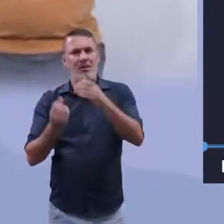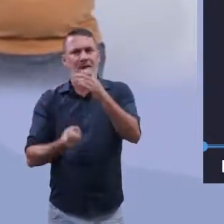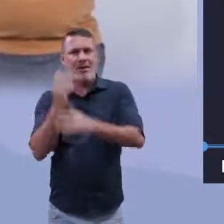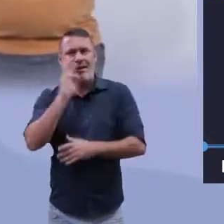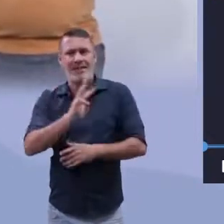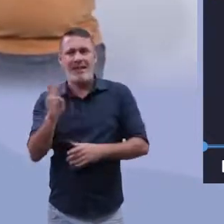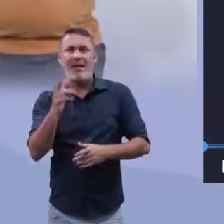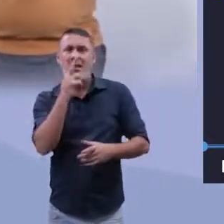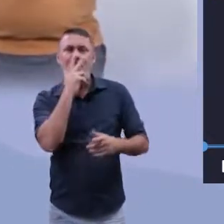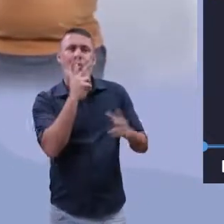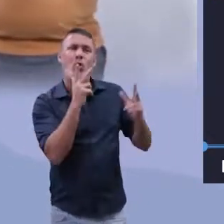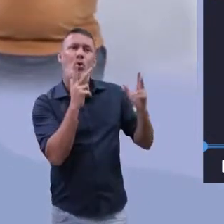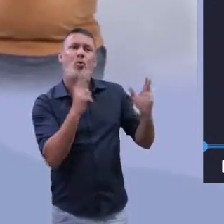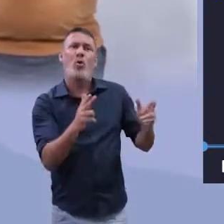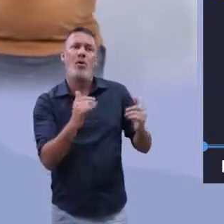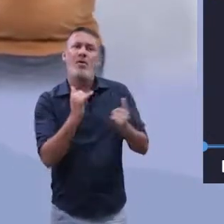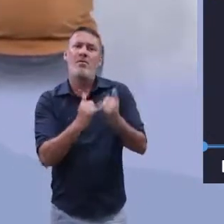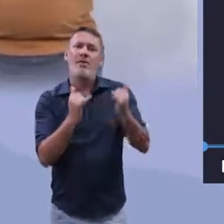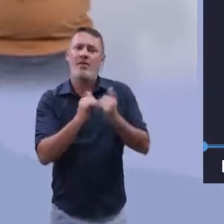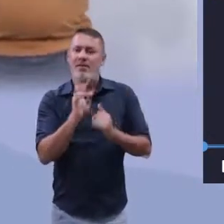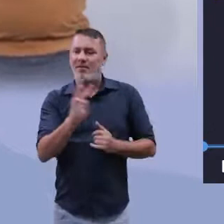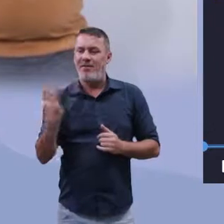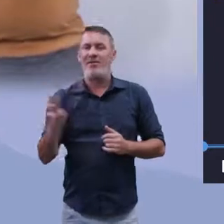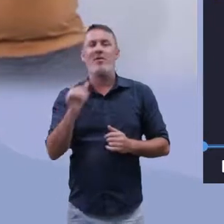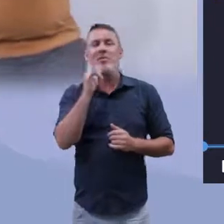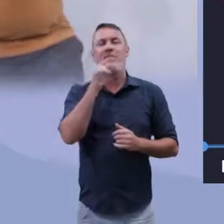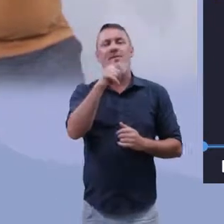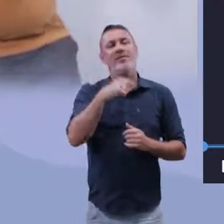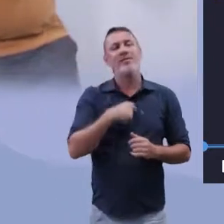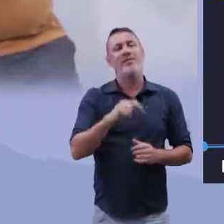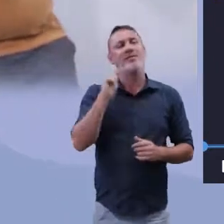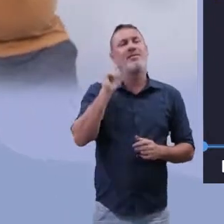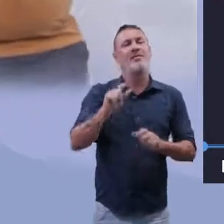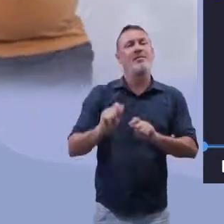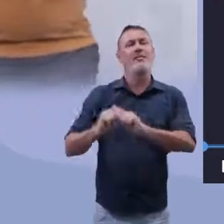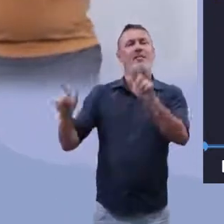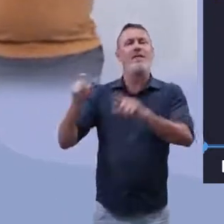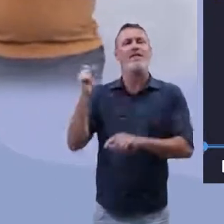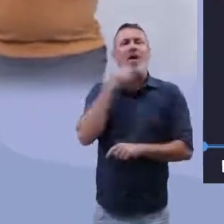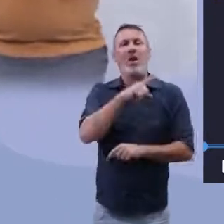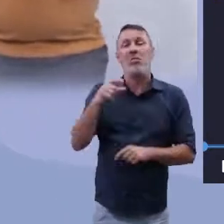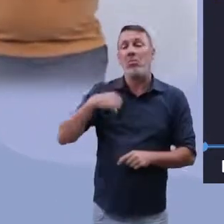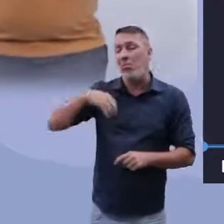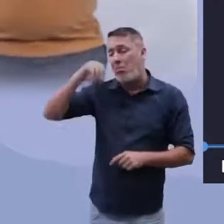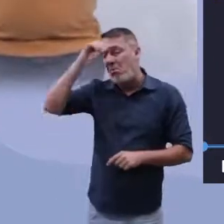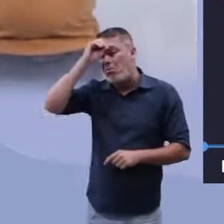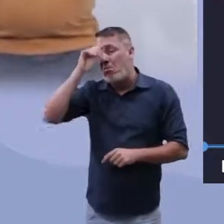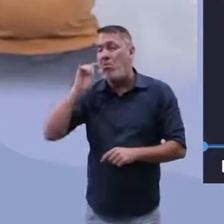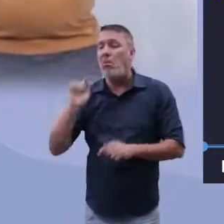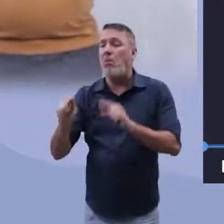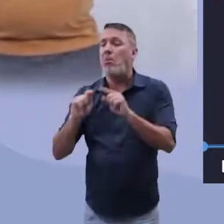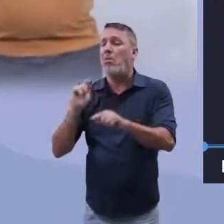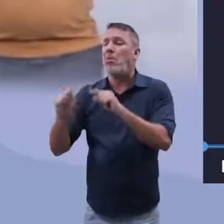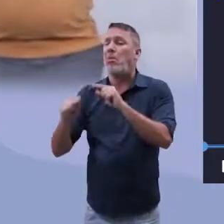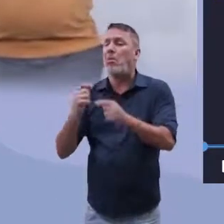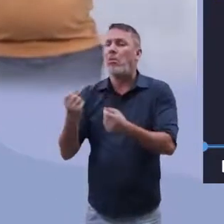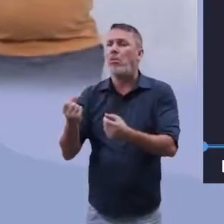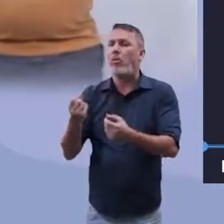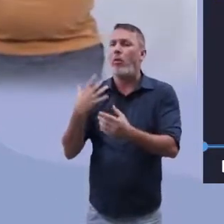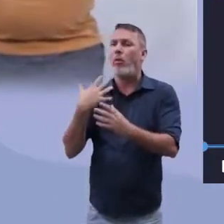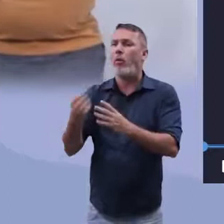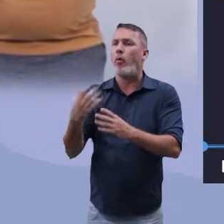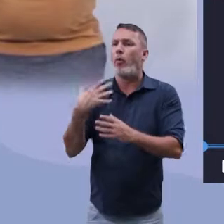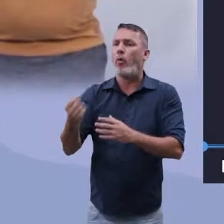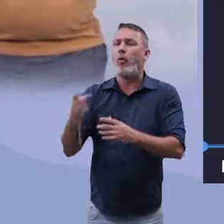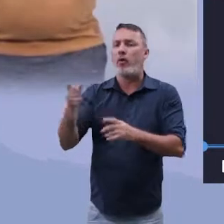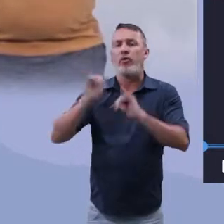próprio site parecido com o outro. Às vezes você vai clicar no site, vai aparecer aquele site lá. Tudo perfeitinho